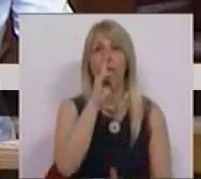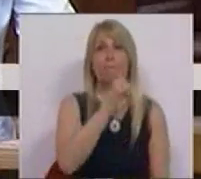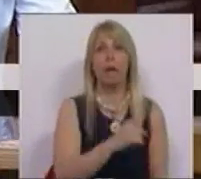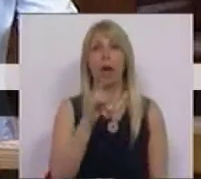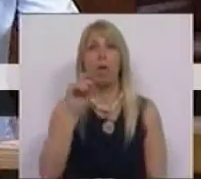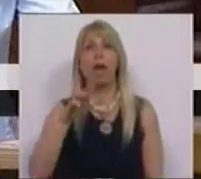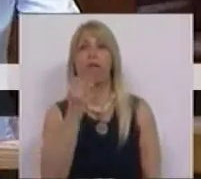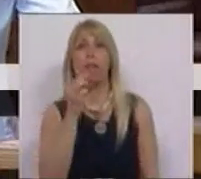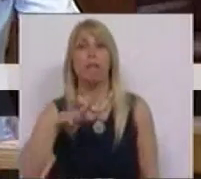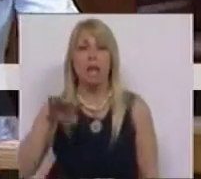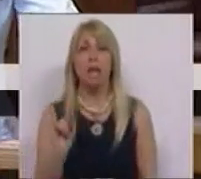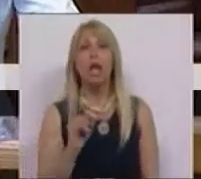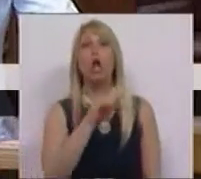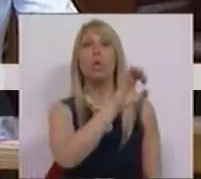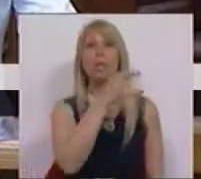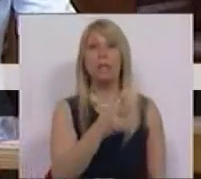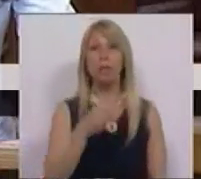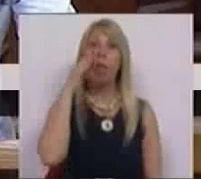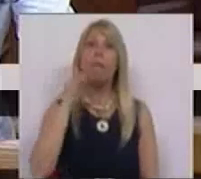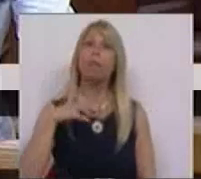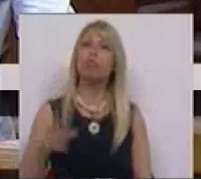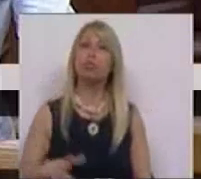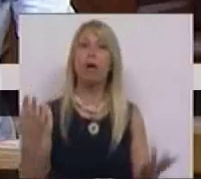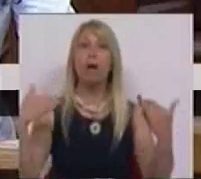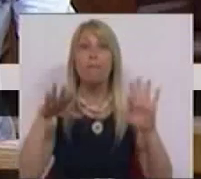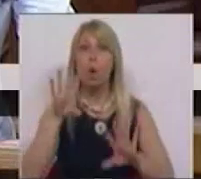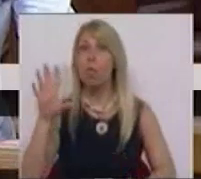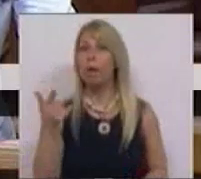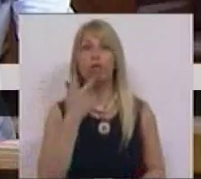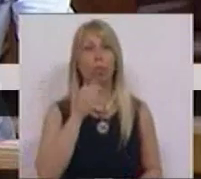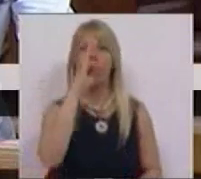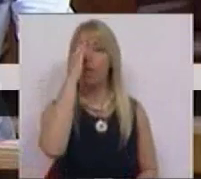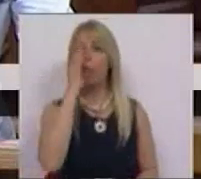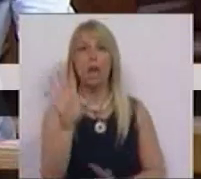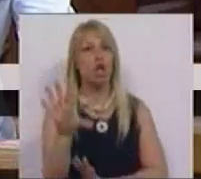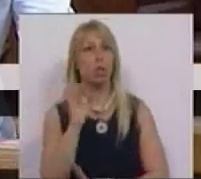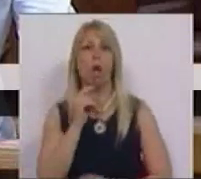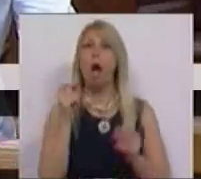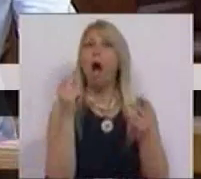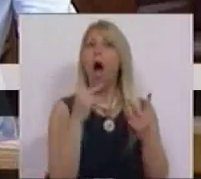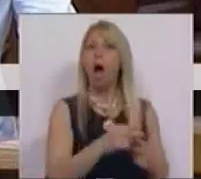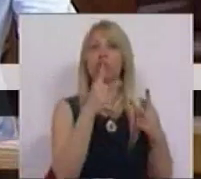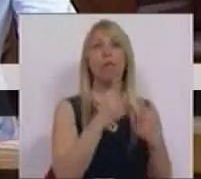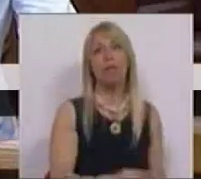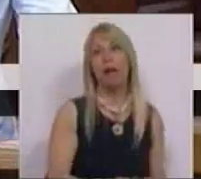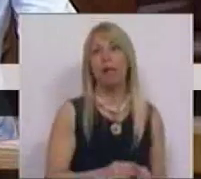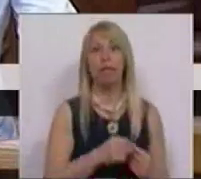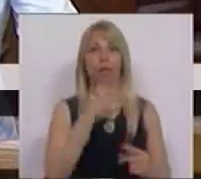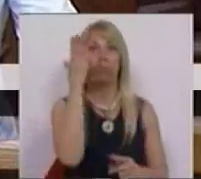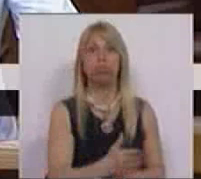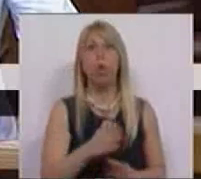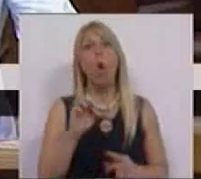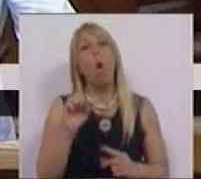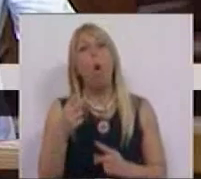do BCP ao Banco de Portugal. Mas o país não pode suportar a escolha entre uma austeridade nefasta e uma austeridade fofinha.